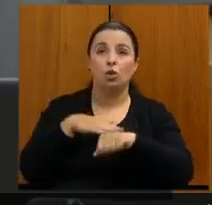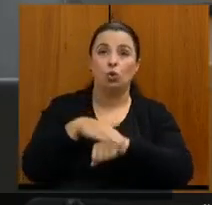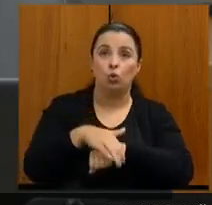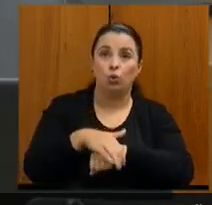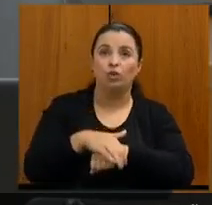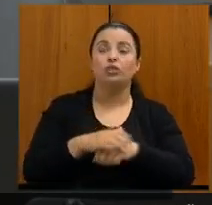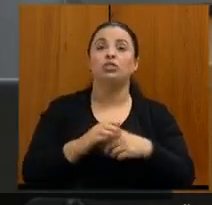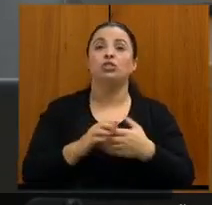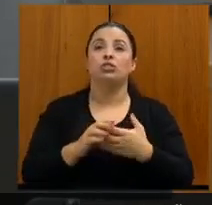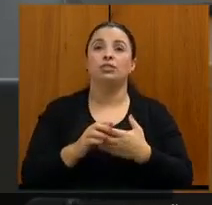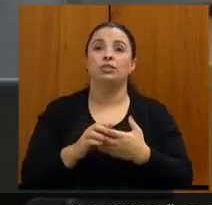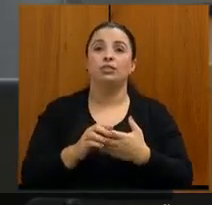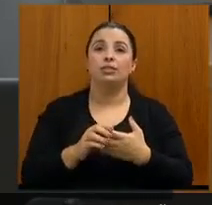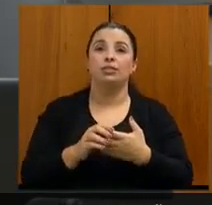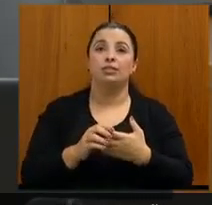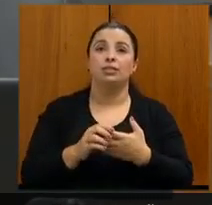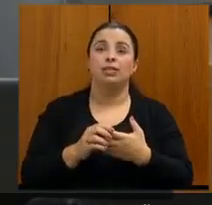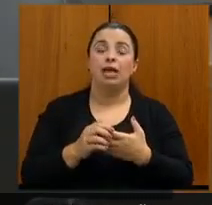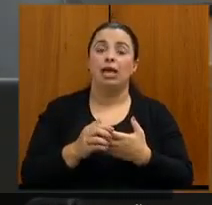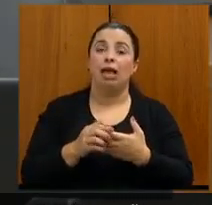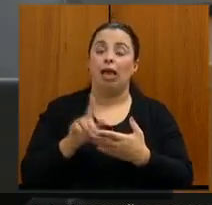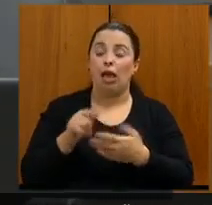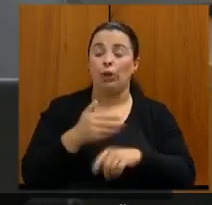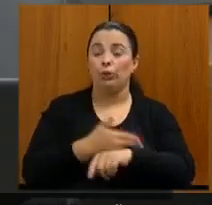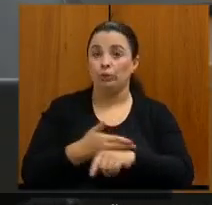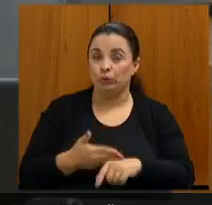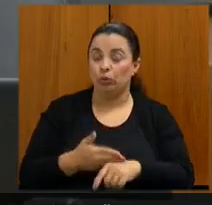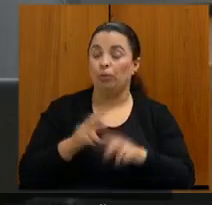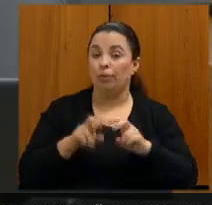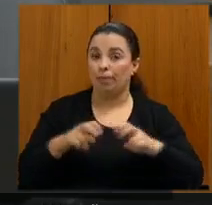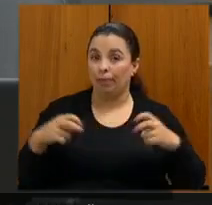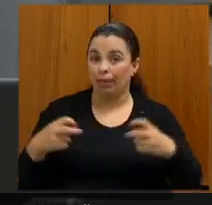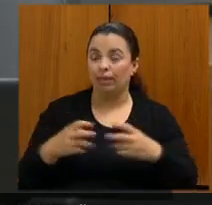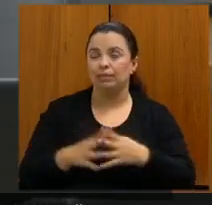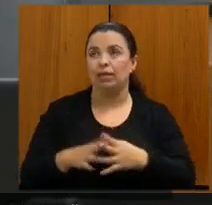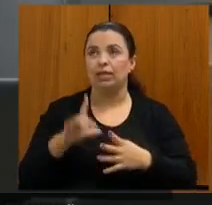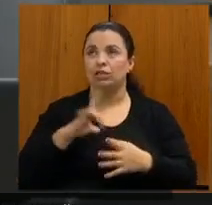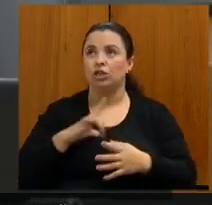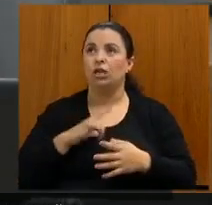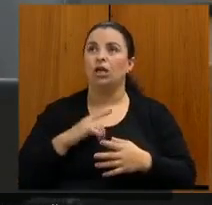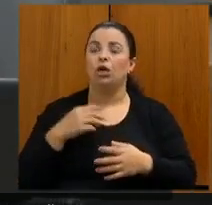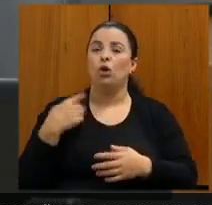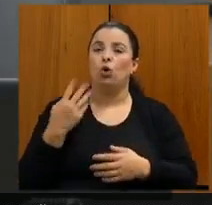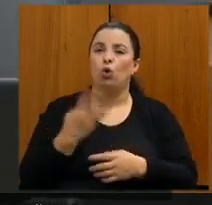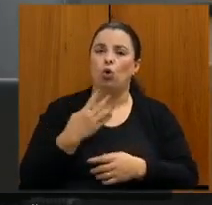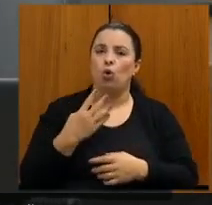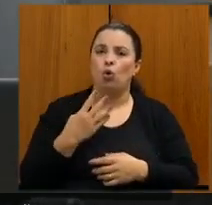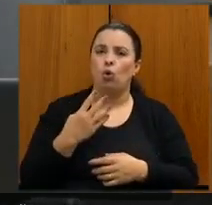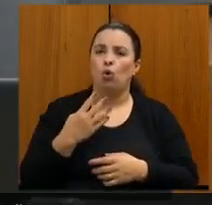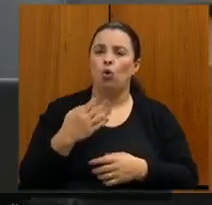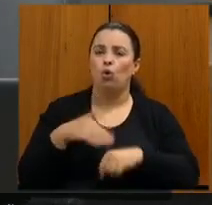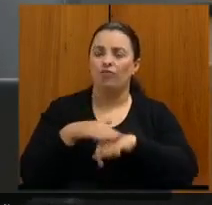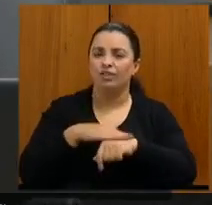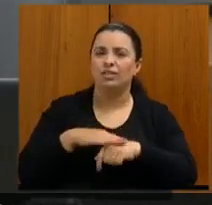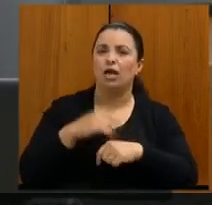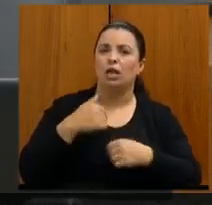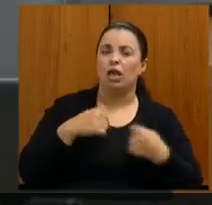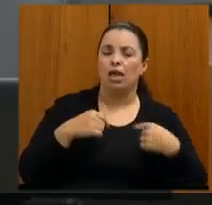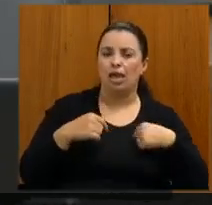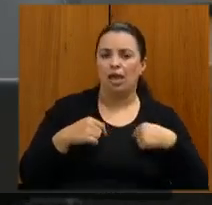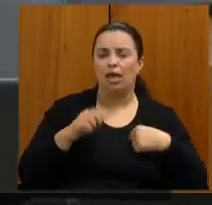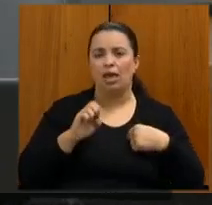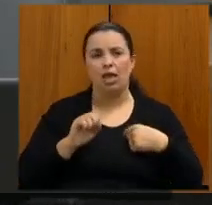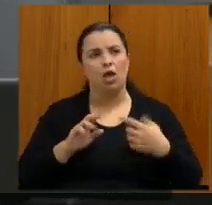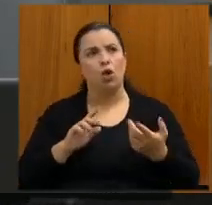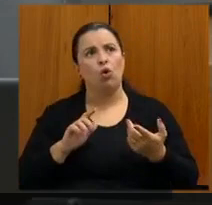é uma certa práxis na mesa né dois estávamos Doutor Afonso eu Eunice nosso pretendente Alvimar